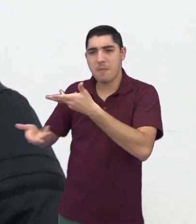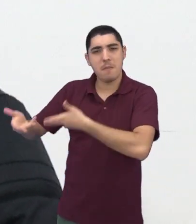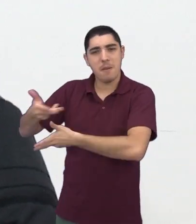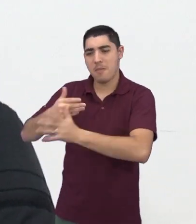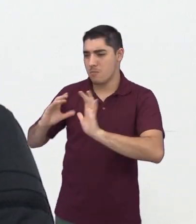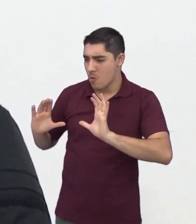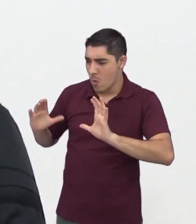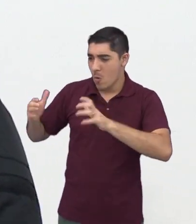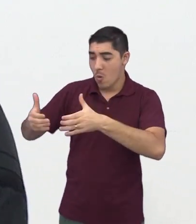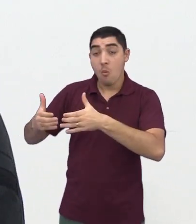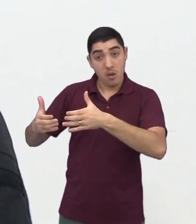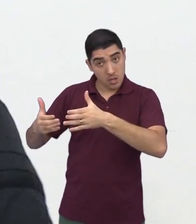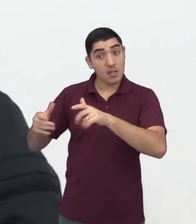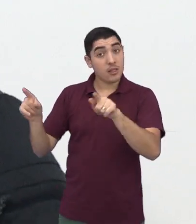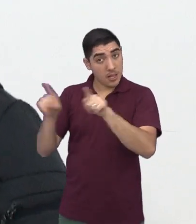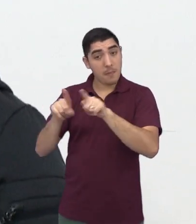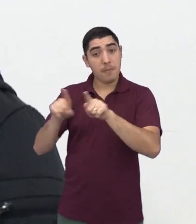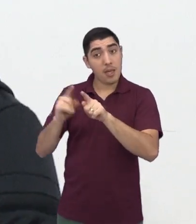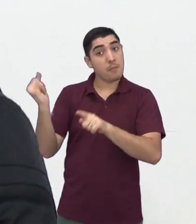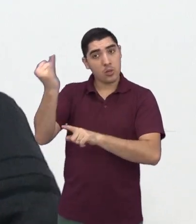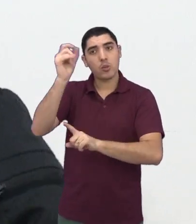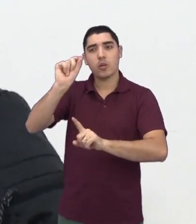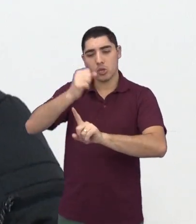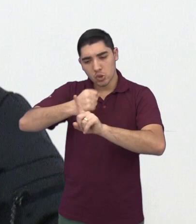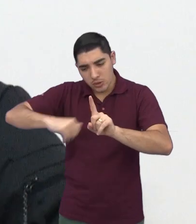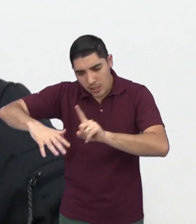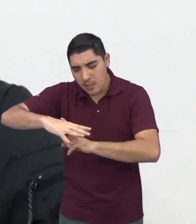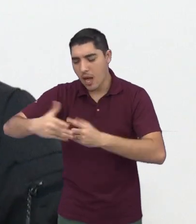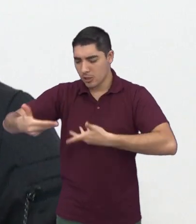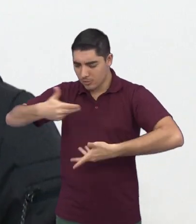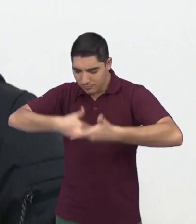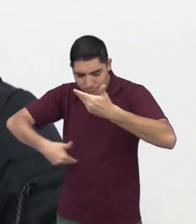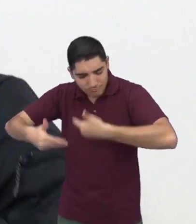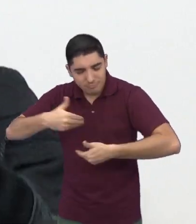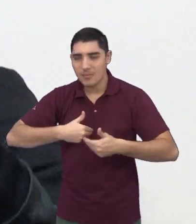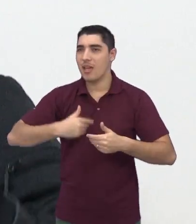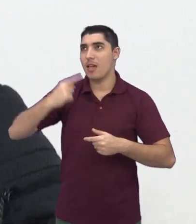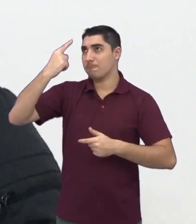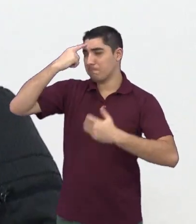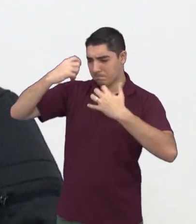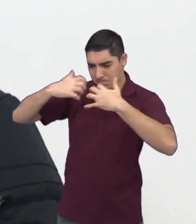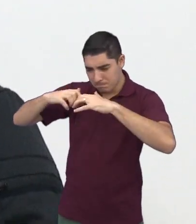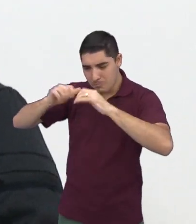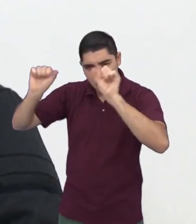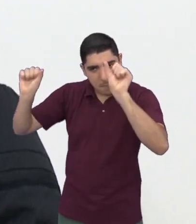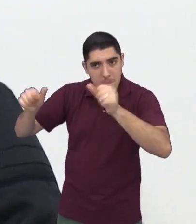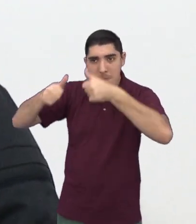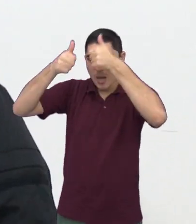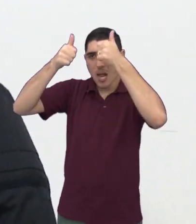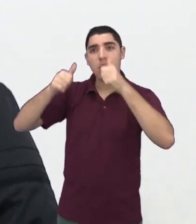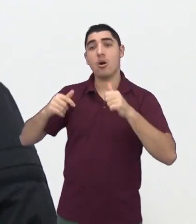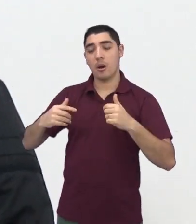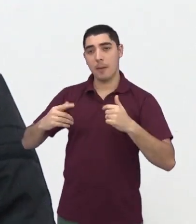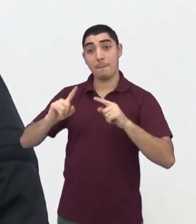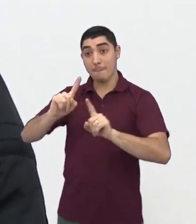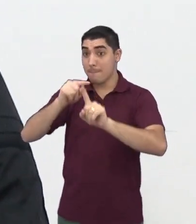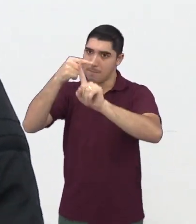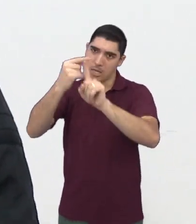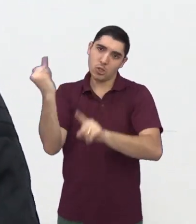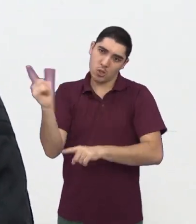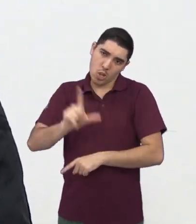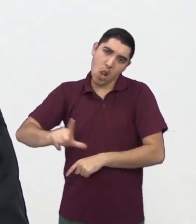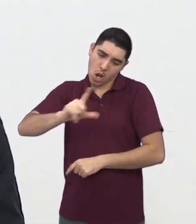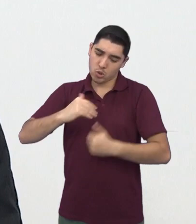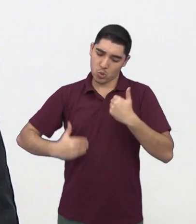também traz benefícios para o social, cognitivo, né? Além, logicamente, do movimento do exercício